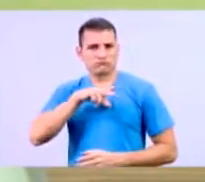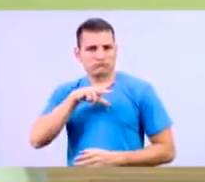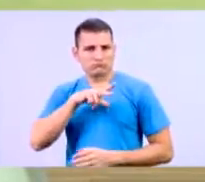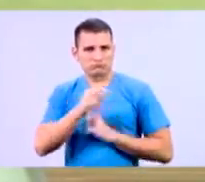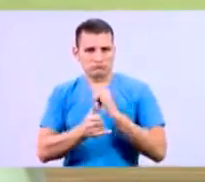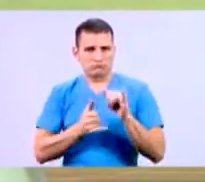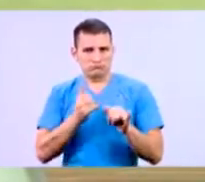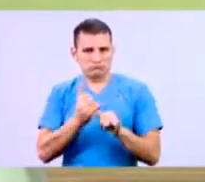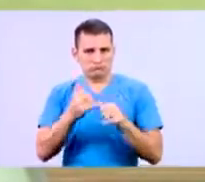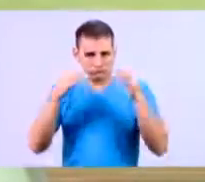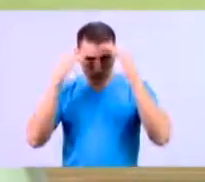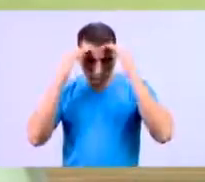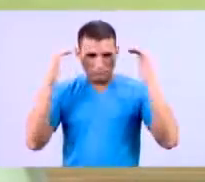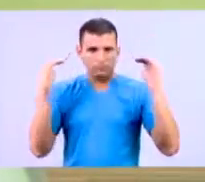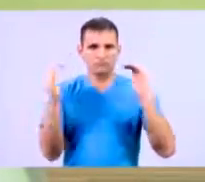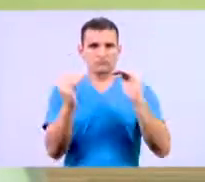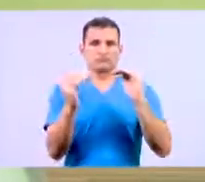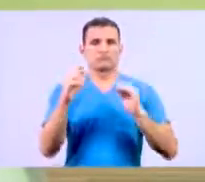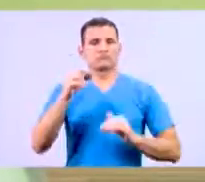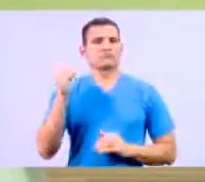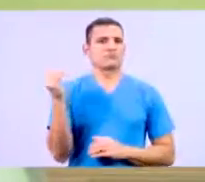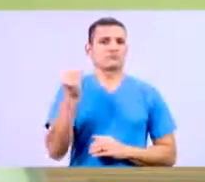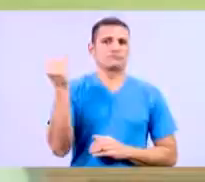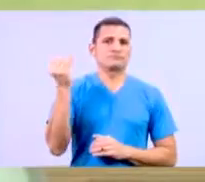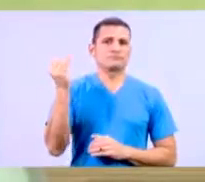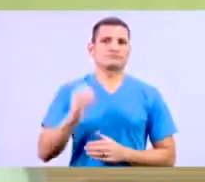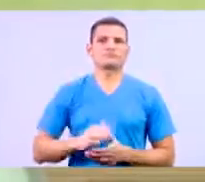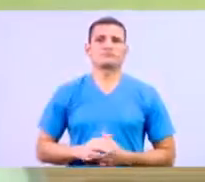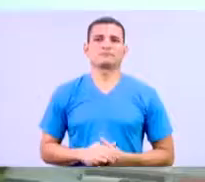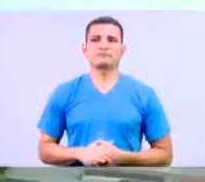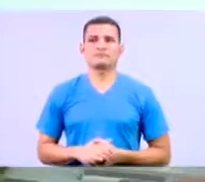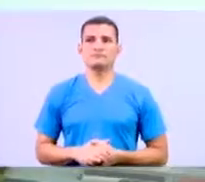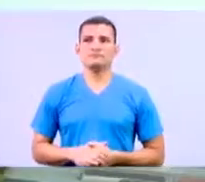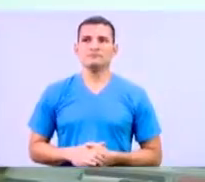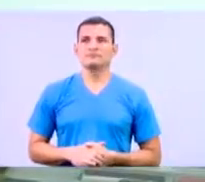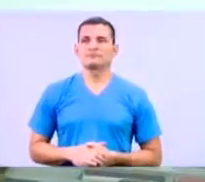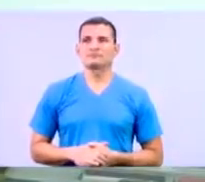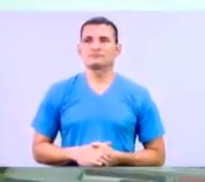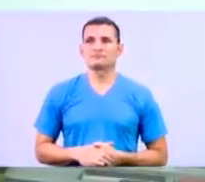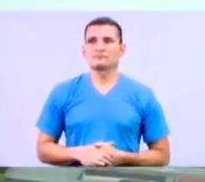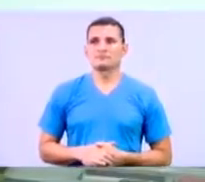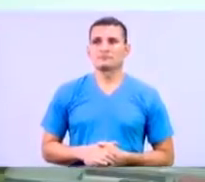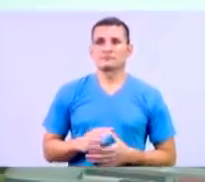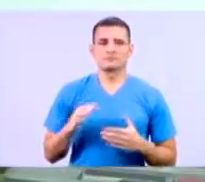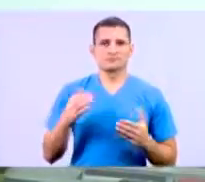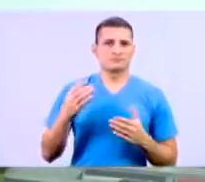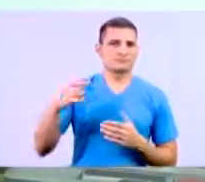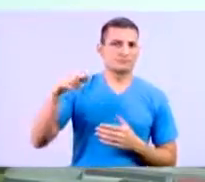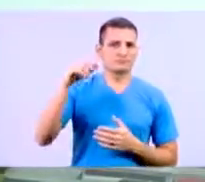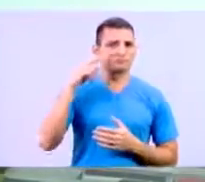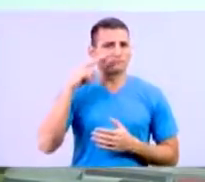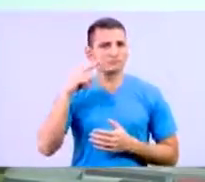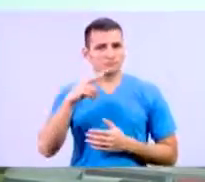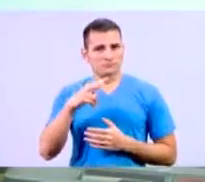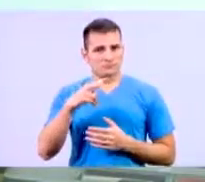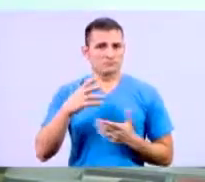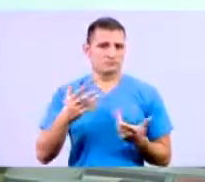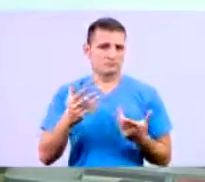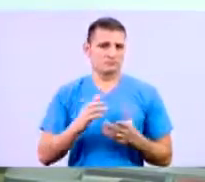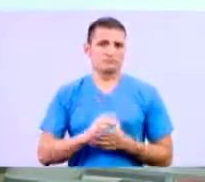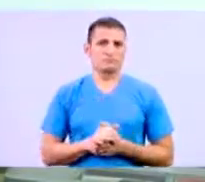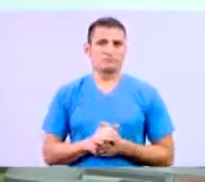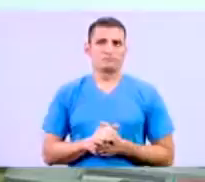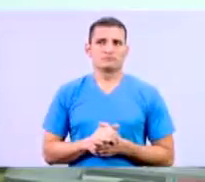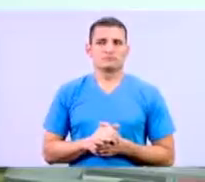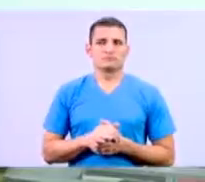internet sejam respeitadas. Isso é muito importante. Perfeito. É isso aí. Então, vocês veem que todas essas ações que estão